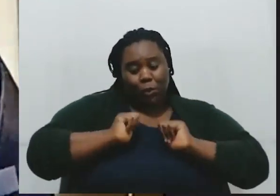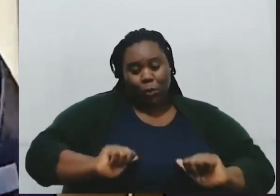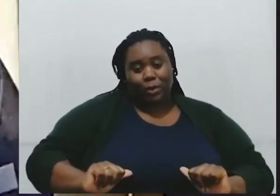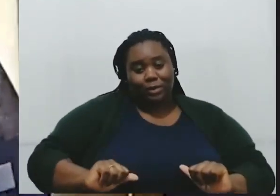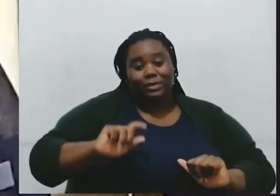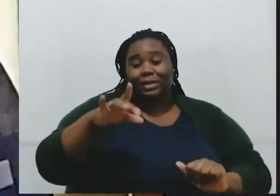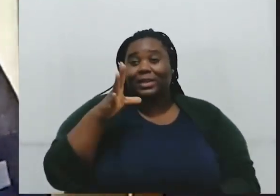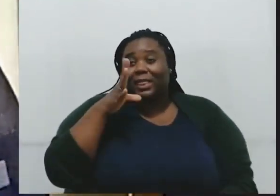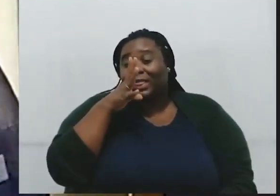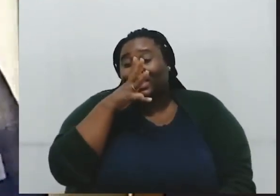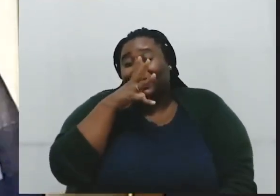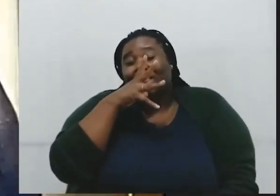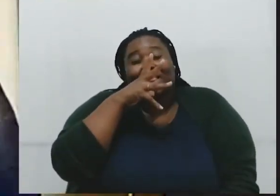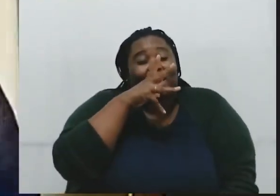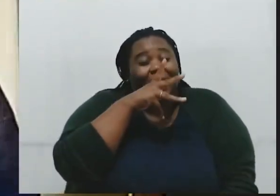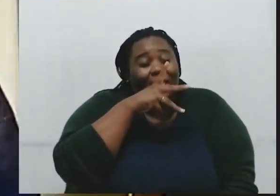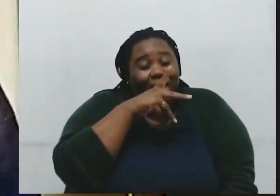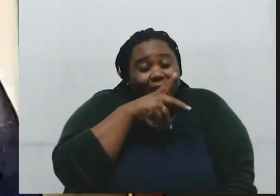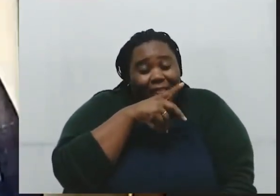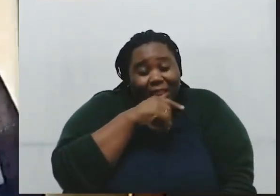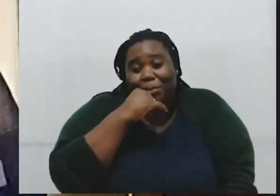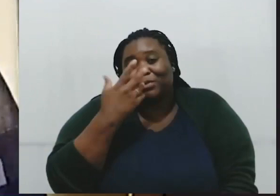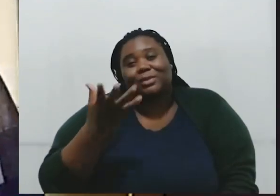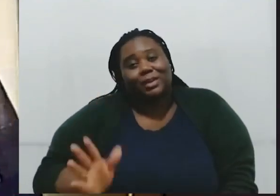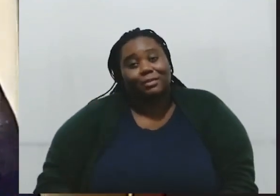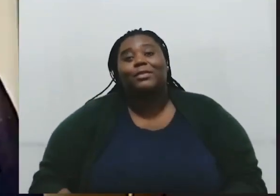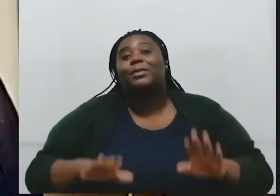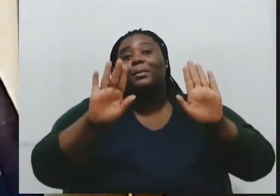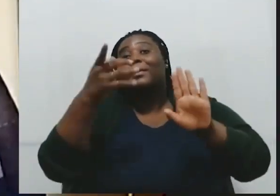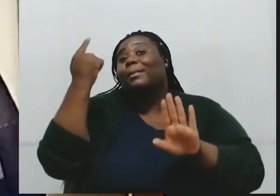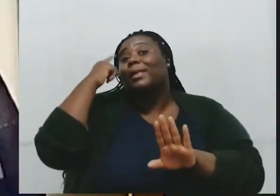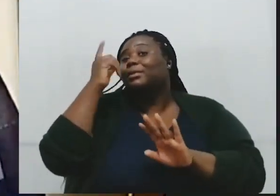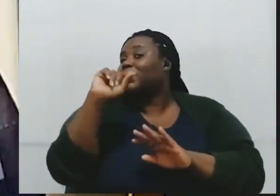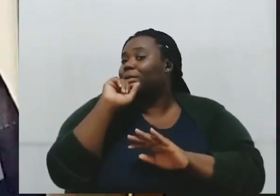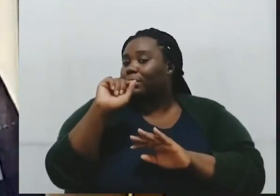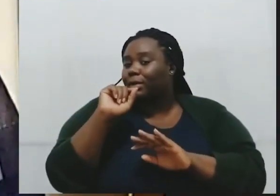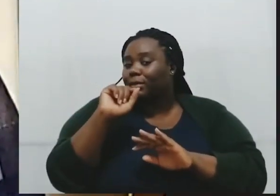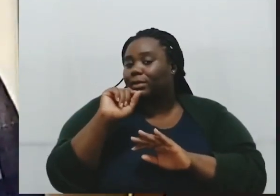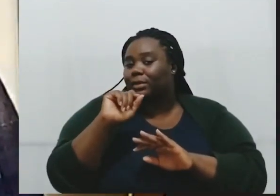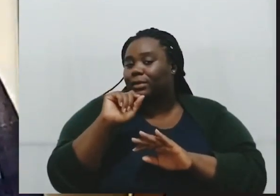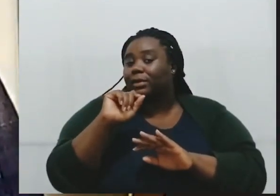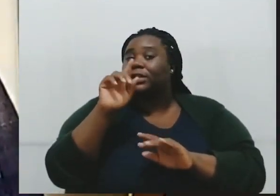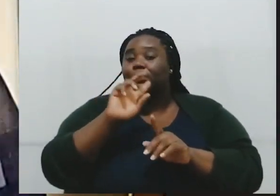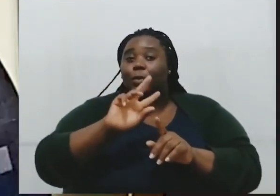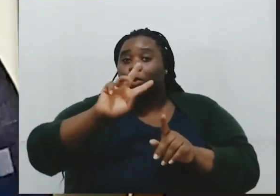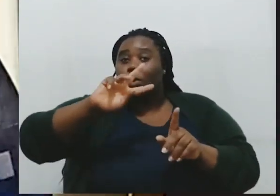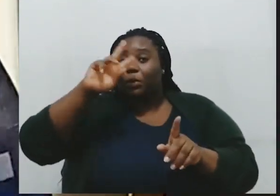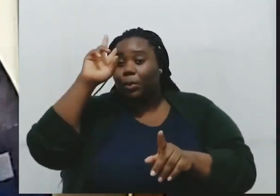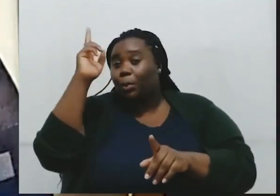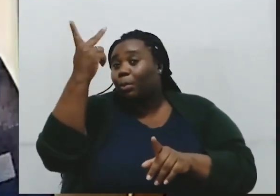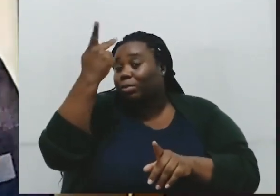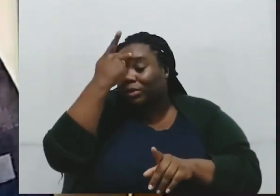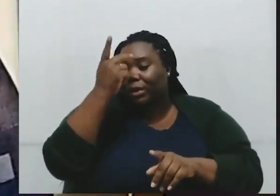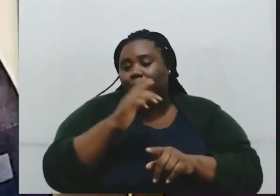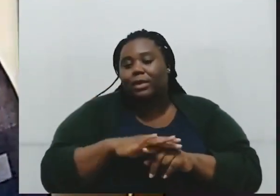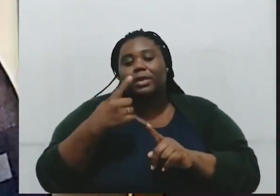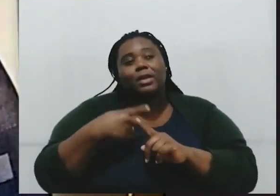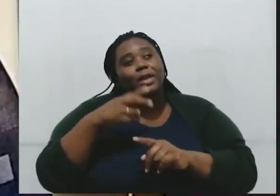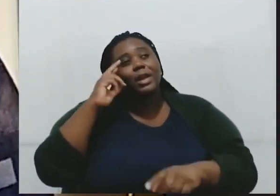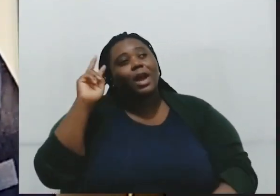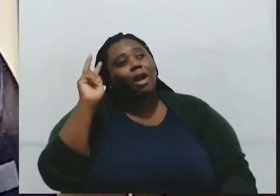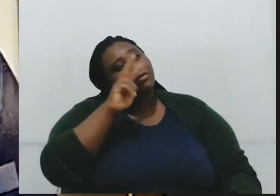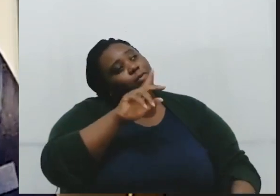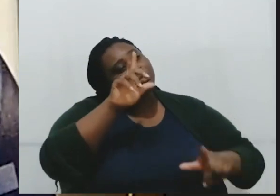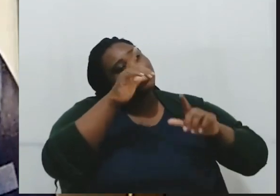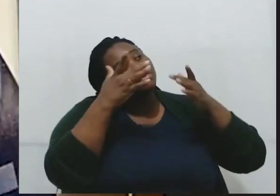que aí sim, acho que é um ponto de virada. Eu assisti uma peça, eu devia ter 14 ou 15 anos de idade, e aí eu fui assistir uma peça que era